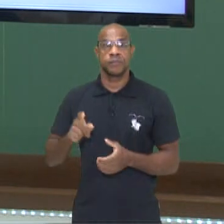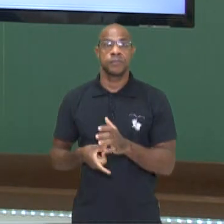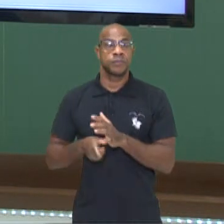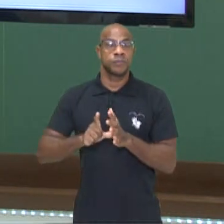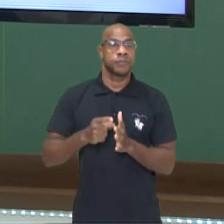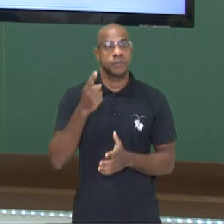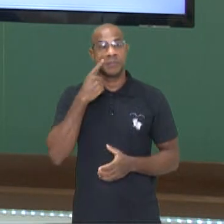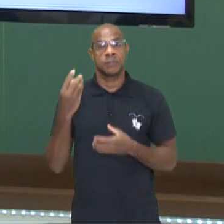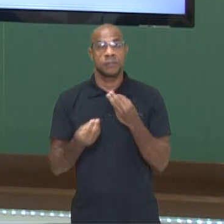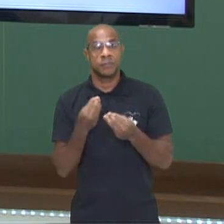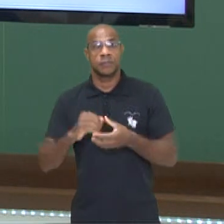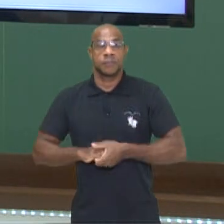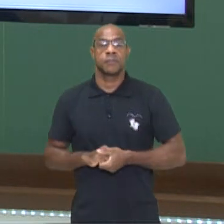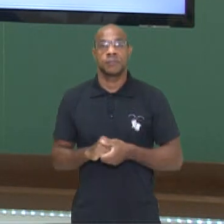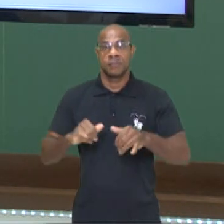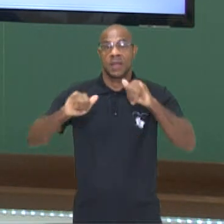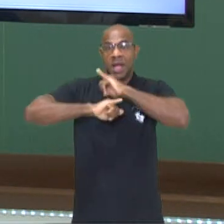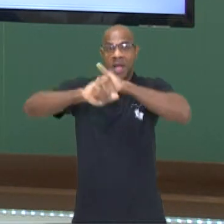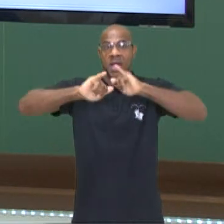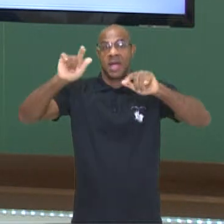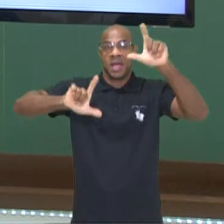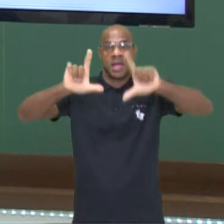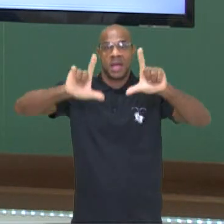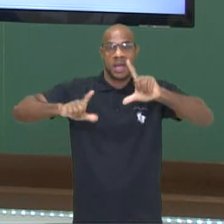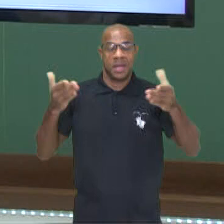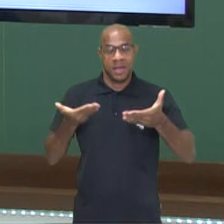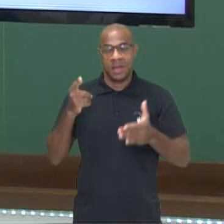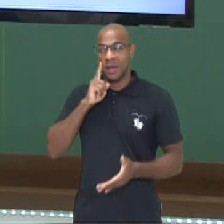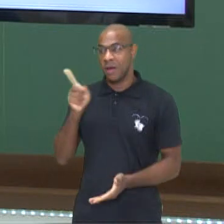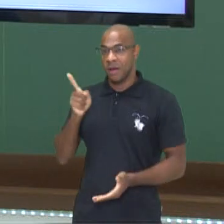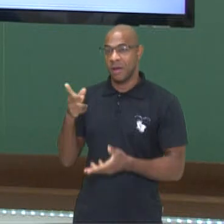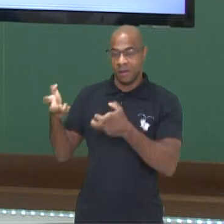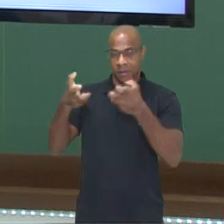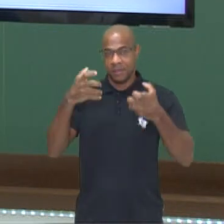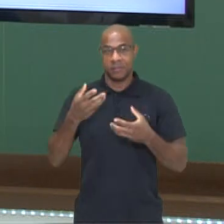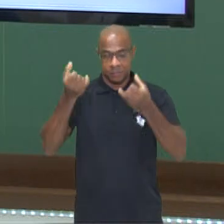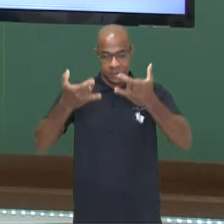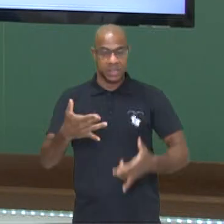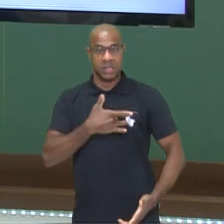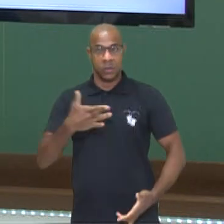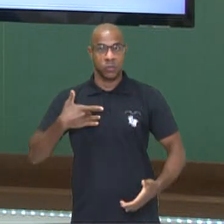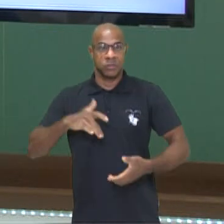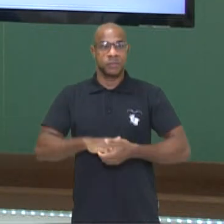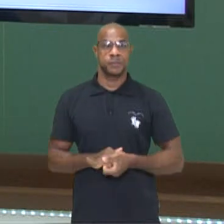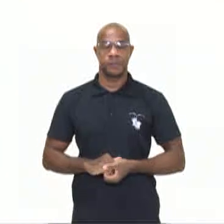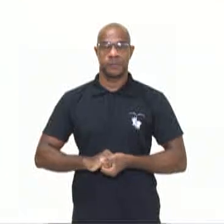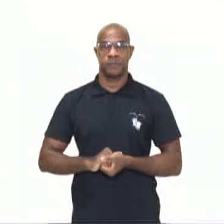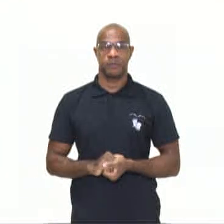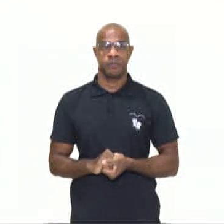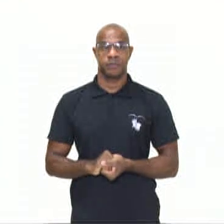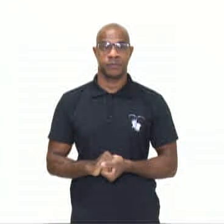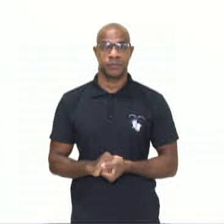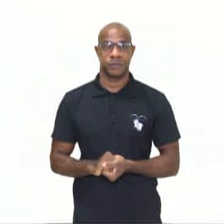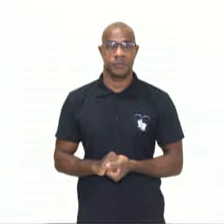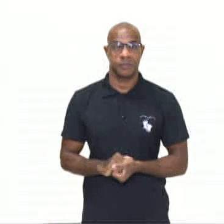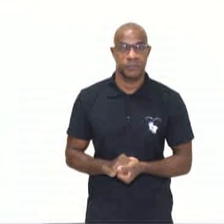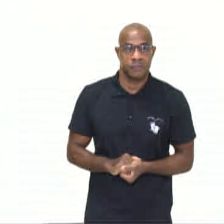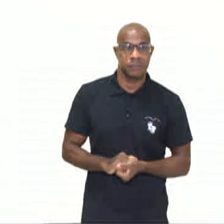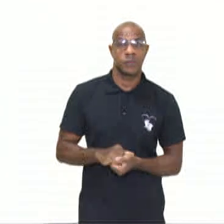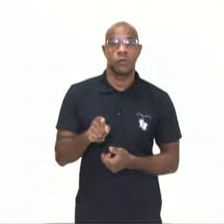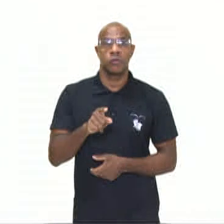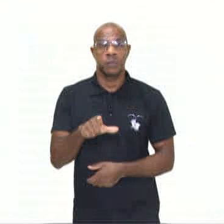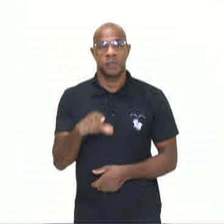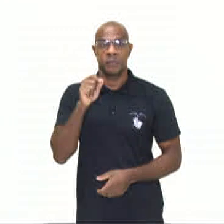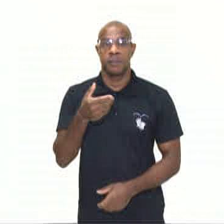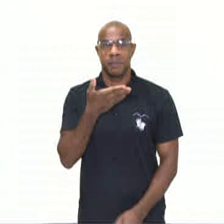vamos ler uma chamada para um programa desses que fala sobre saúde. Vejamos. Você